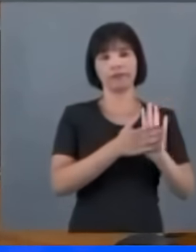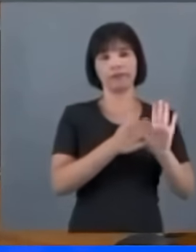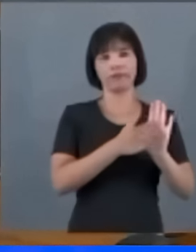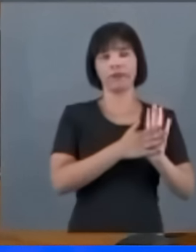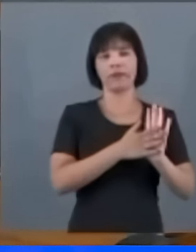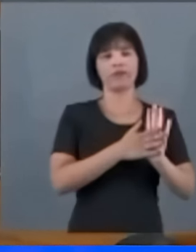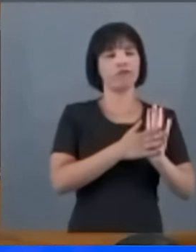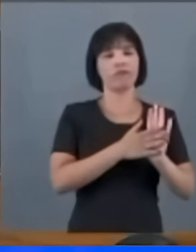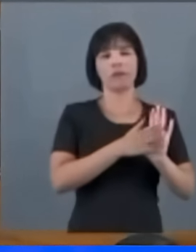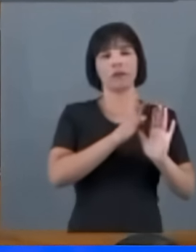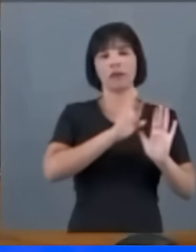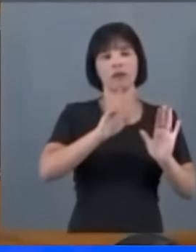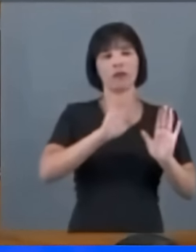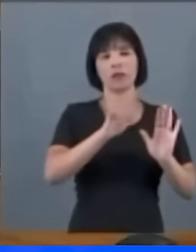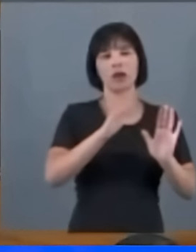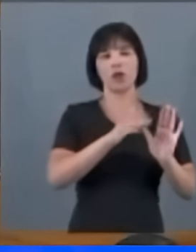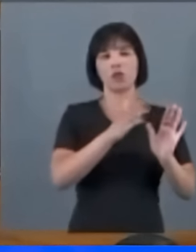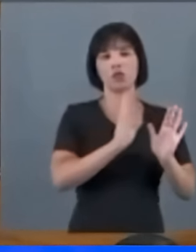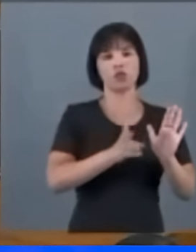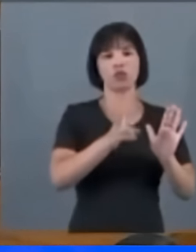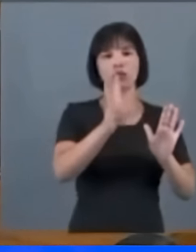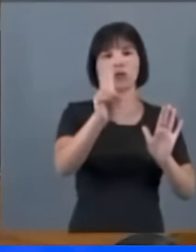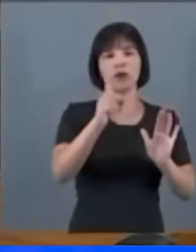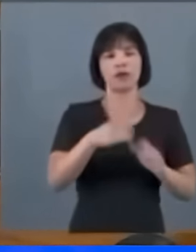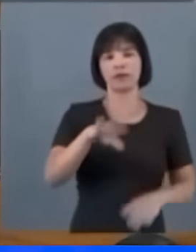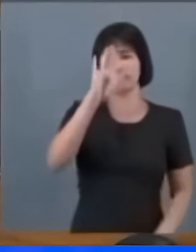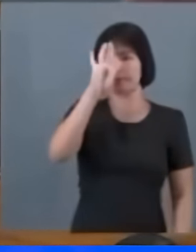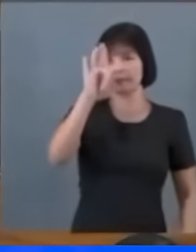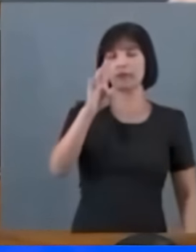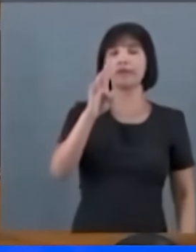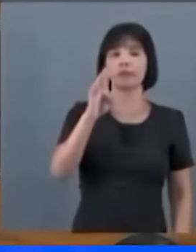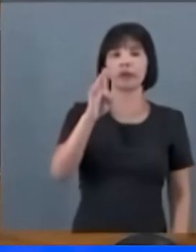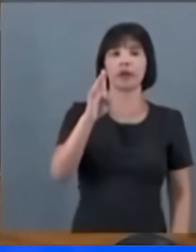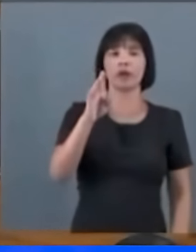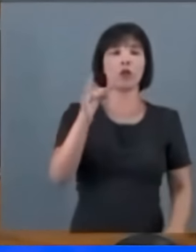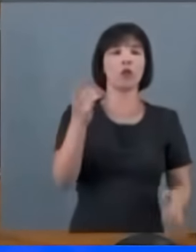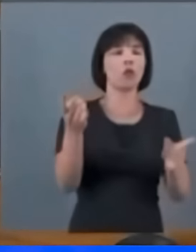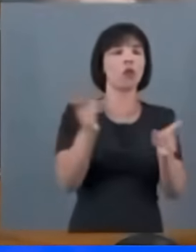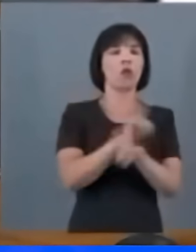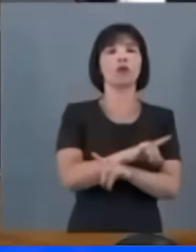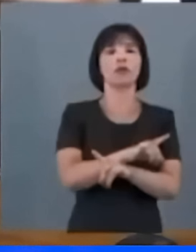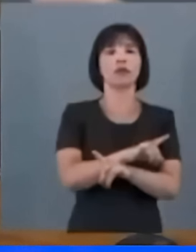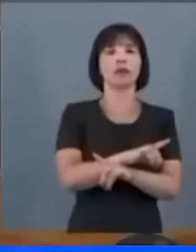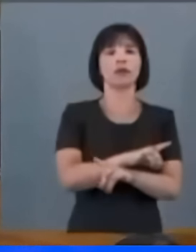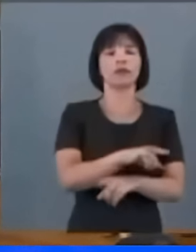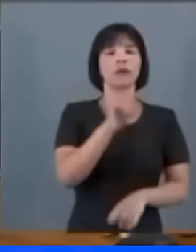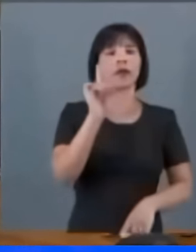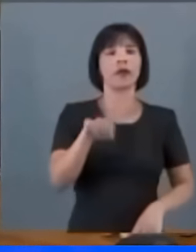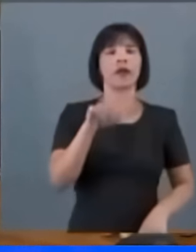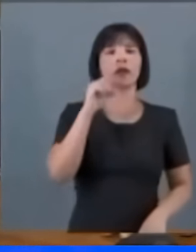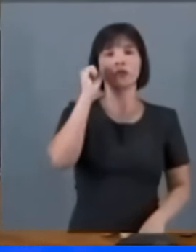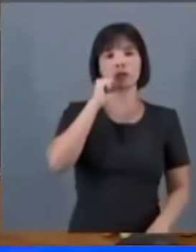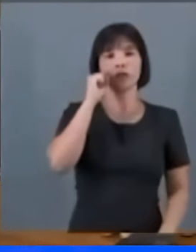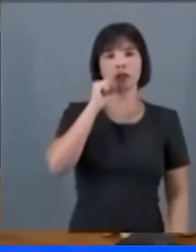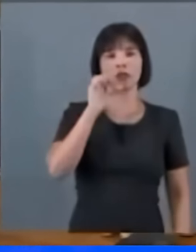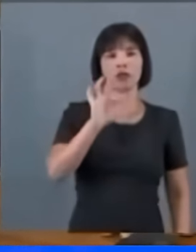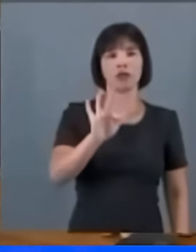foram à frente. E a principal voz nessa casa contrária a esse procedimento era do senador Flávio